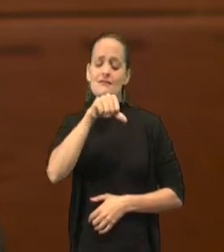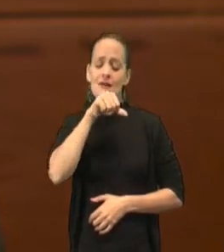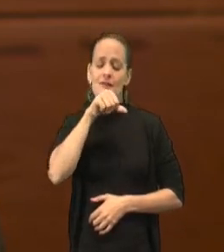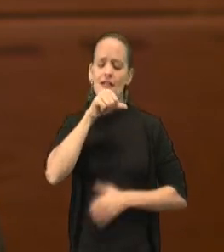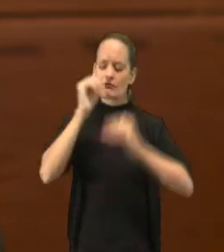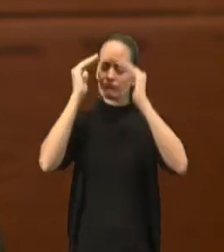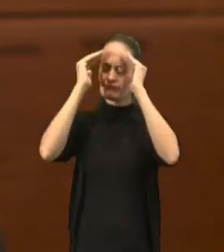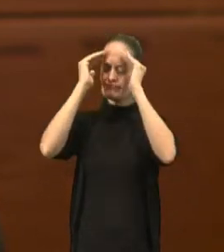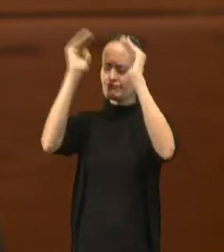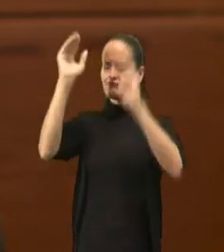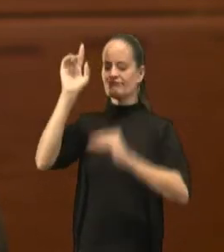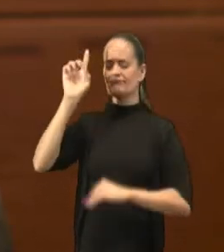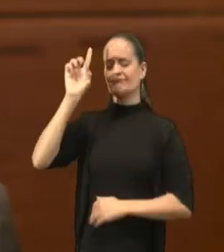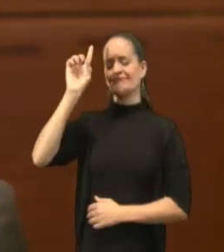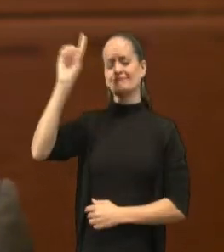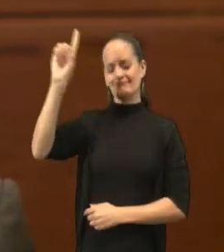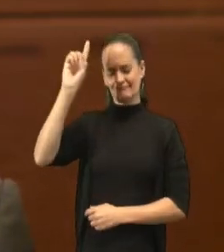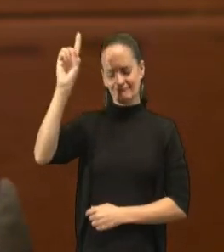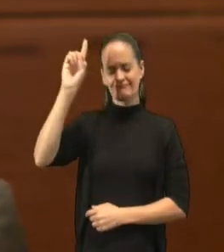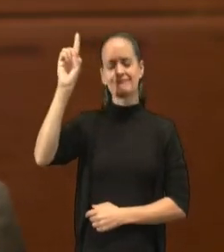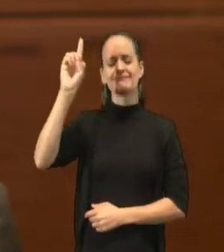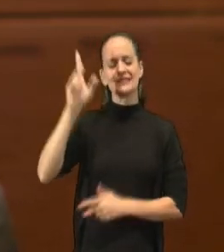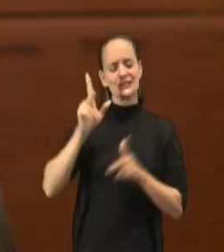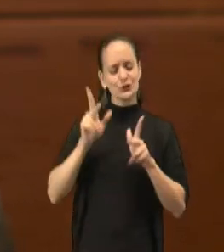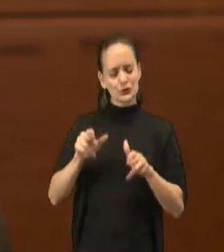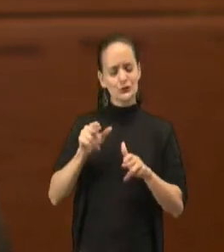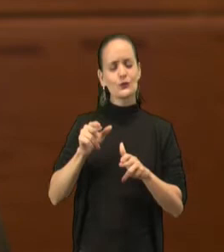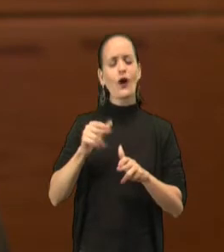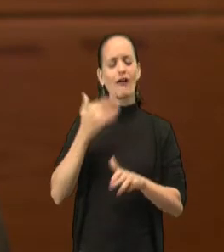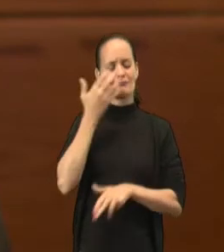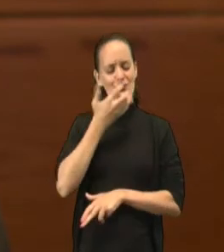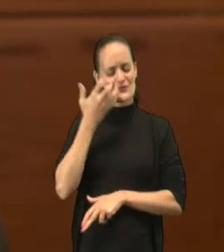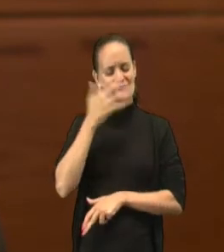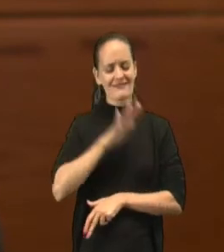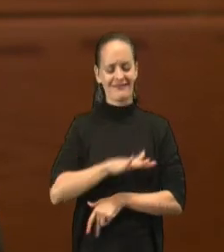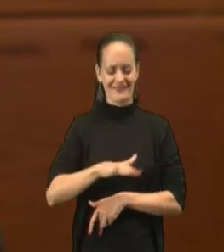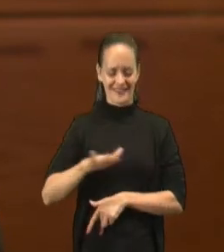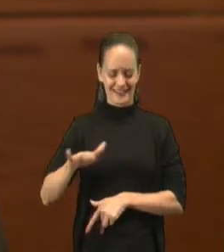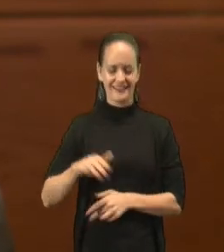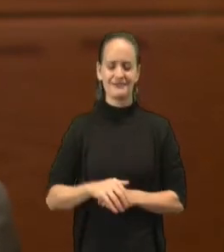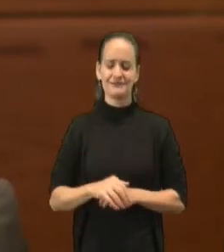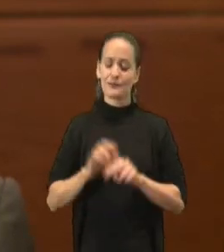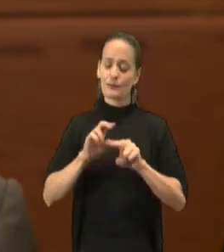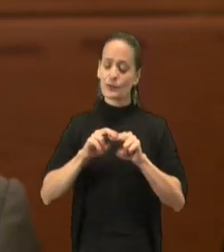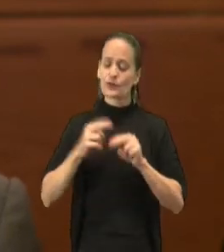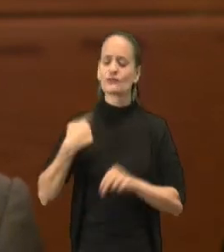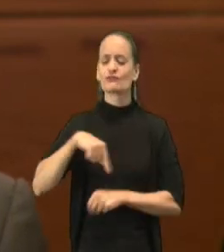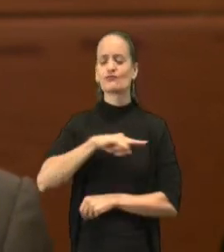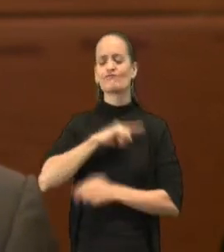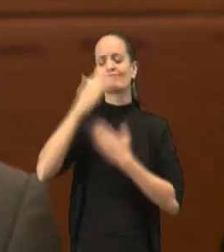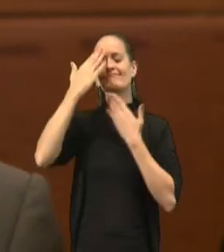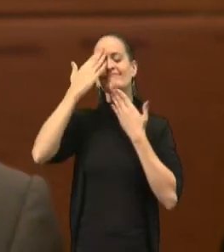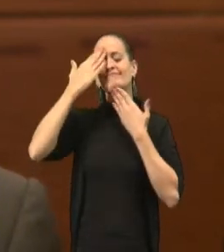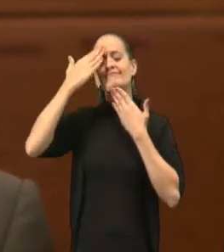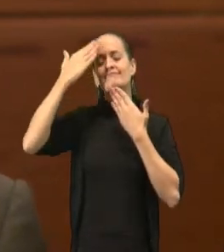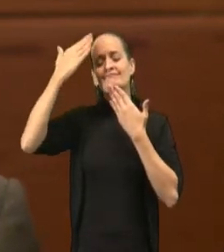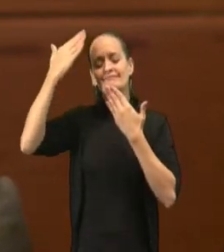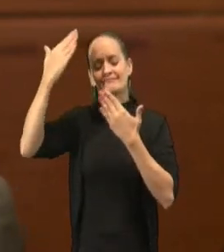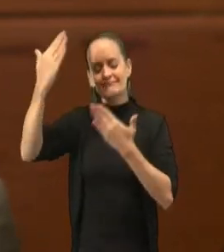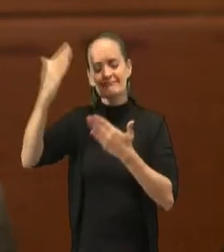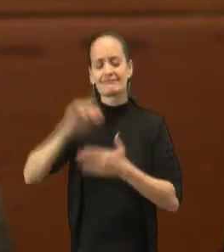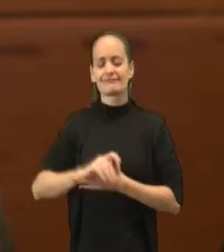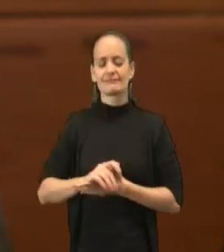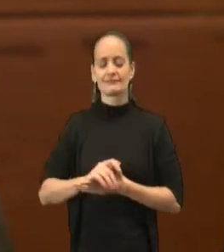ao Senhor, conforme nós ouvimos aqui nesta mensagem das crianças. Por isto, ó Deus, a nossa gratidão. Gratidão por aquelas que